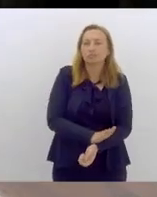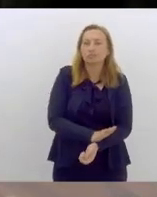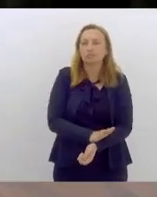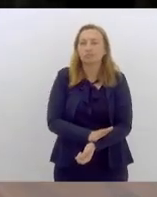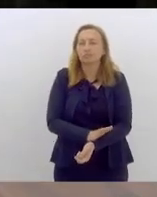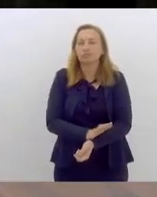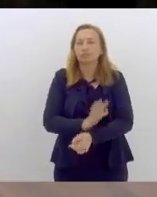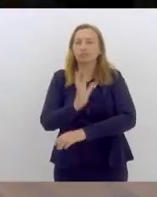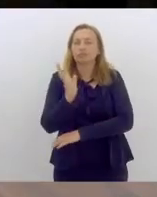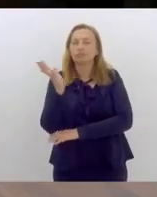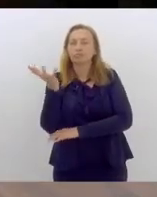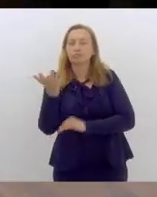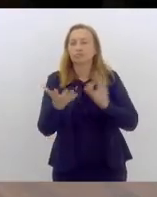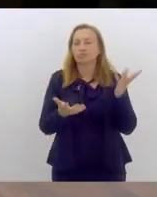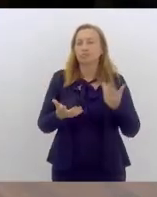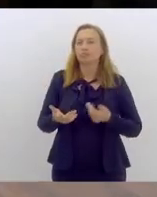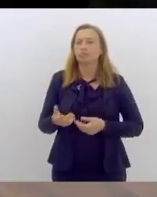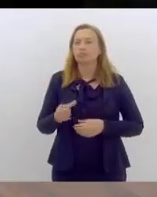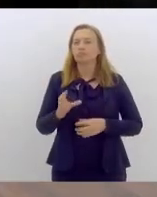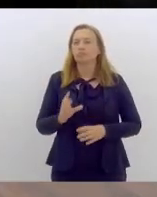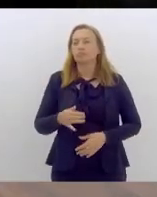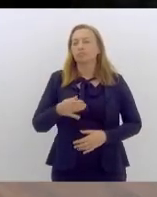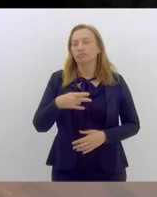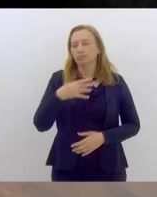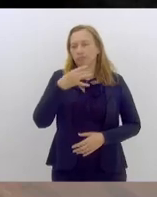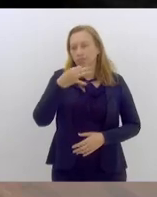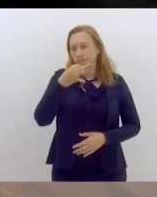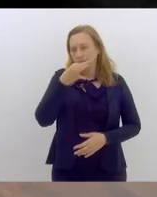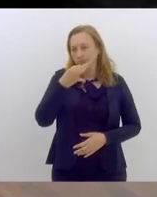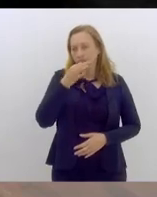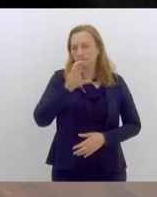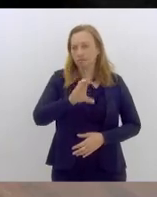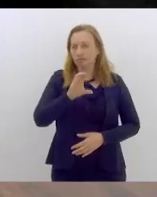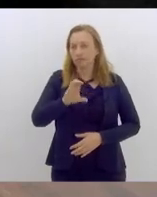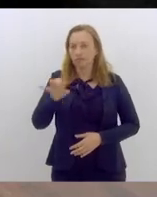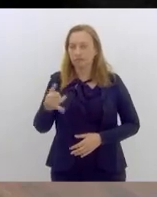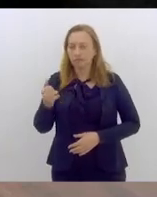ambiental. Parecer da CCJ é pela